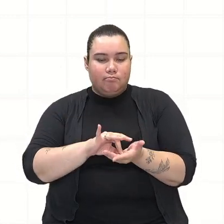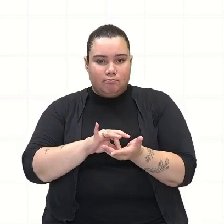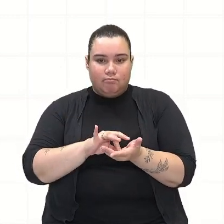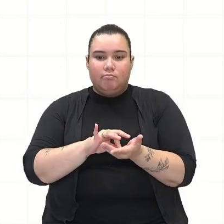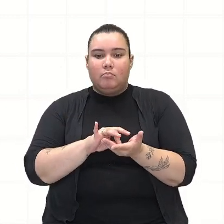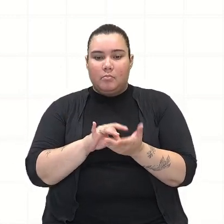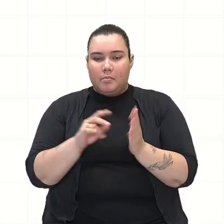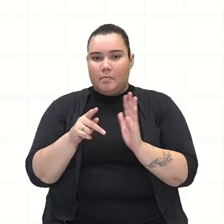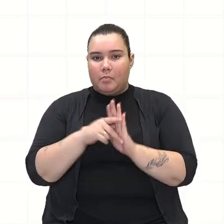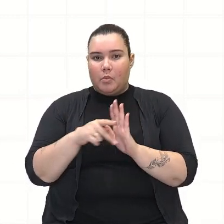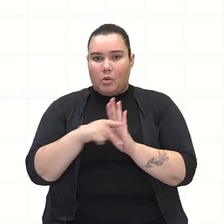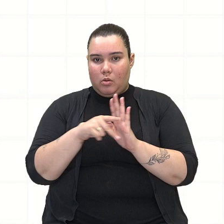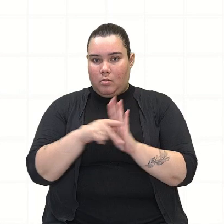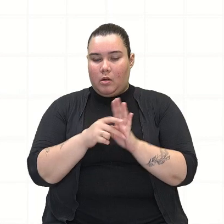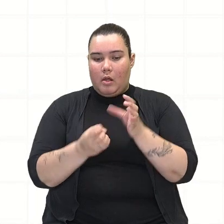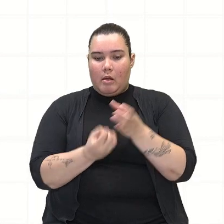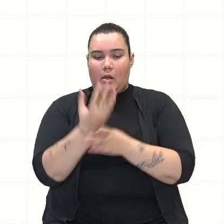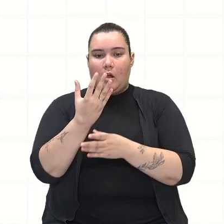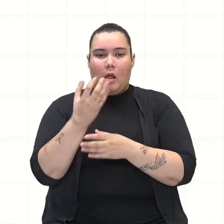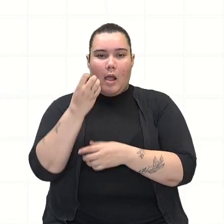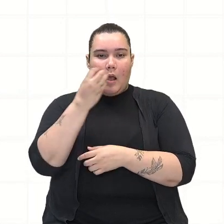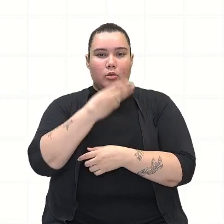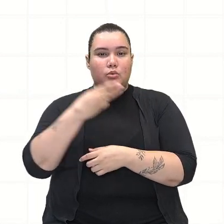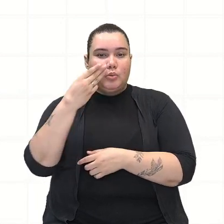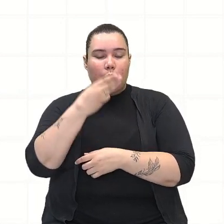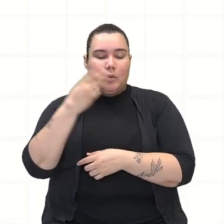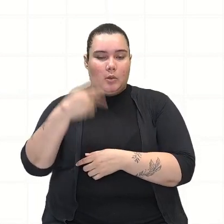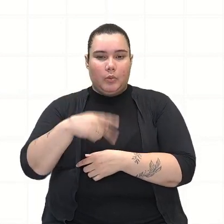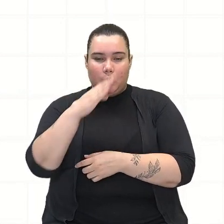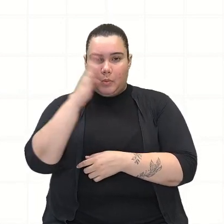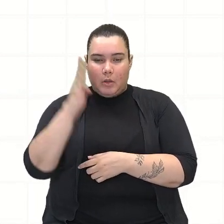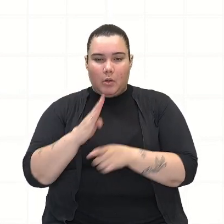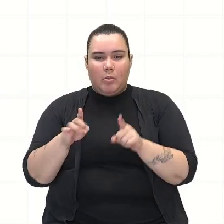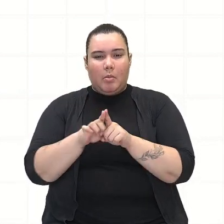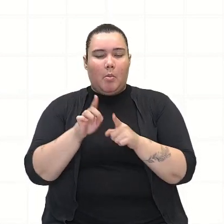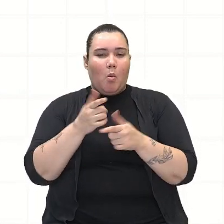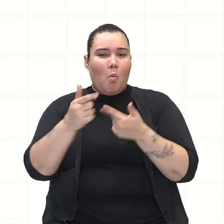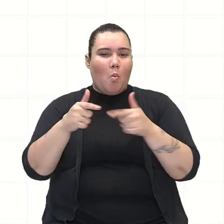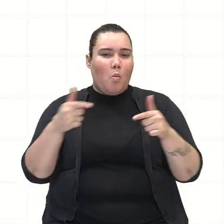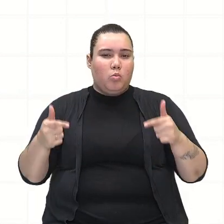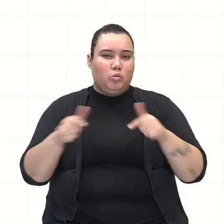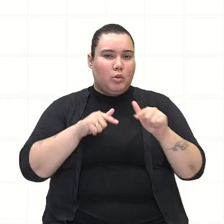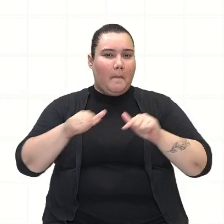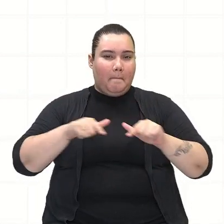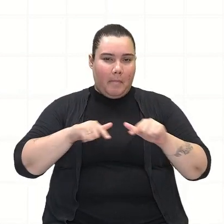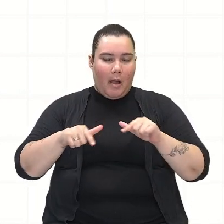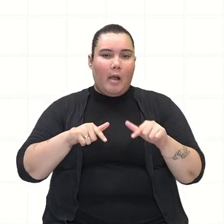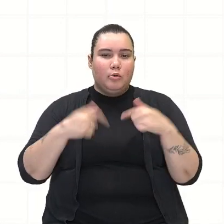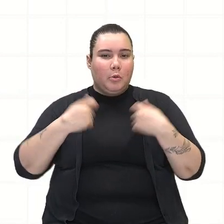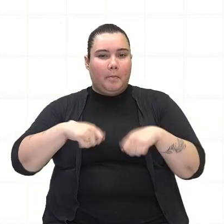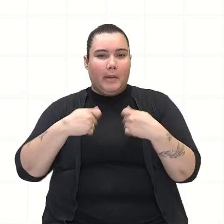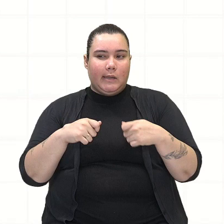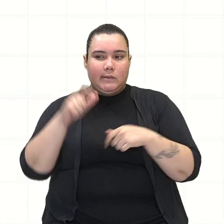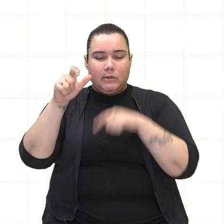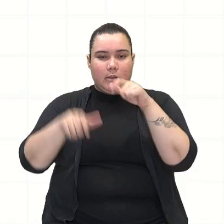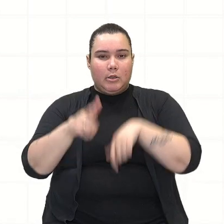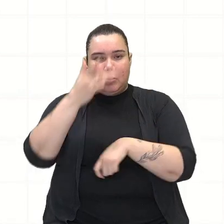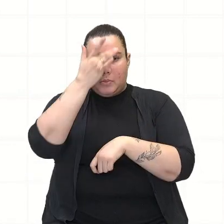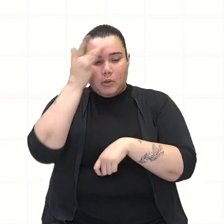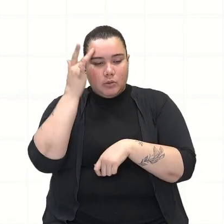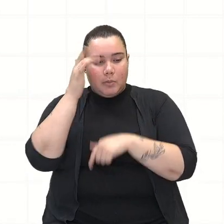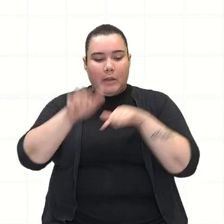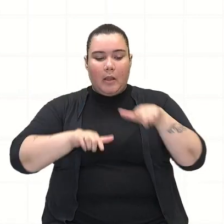da produção açucareira no Brasil e demais atividades. Então, a gente observa como ocorre progressivamente